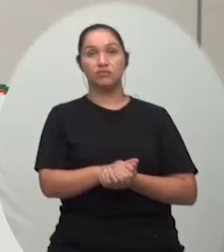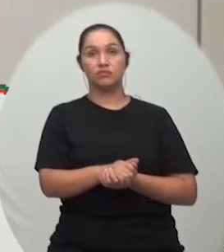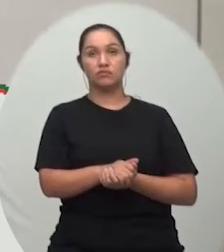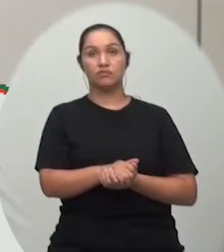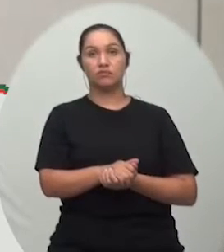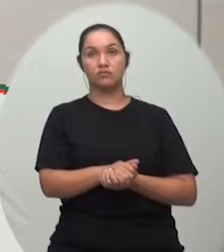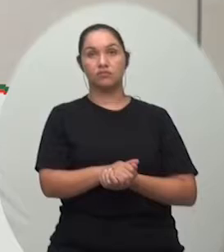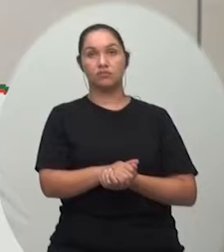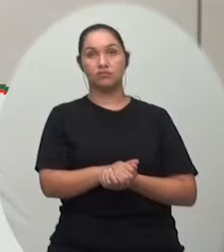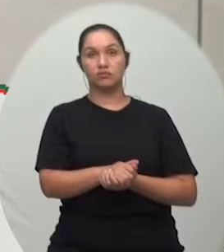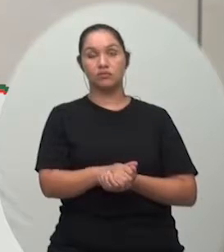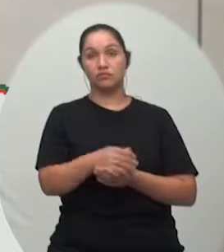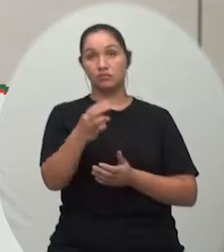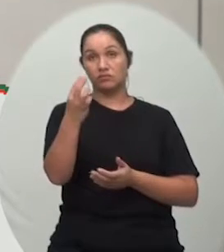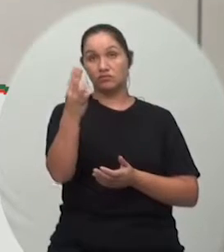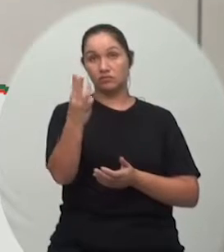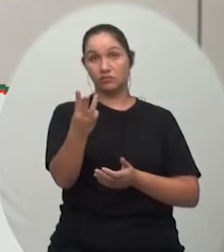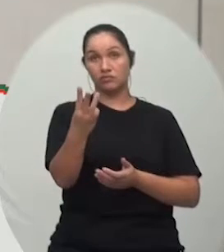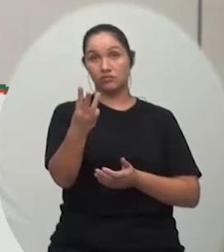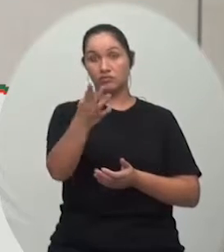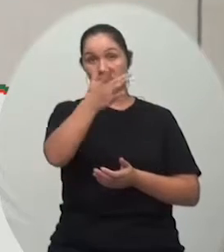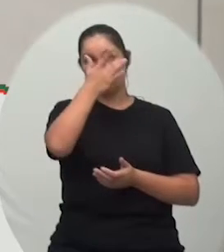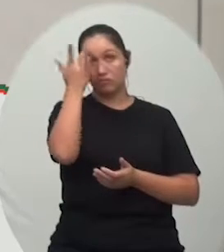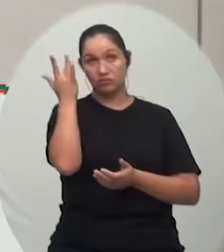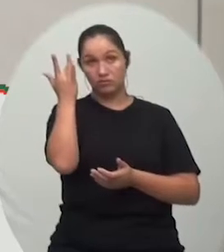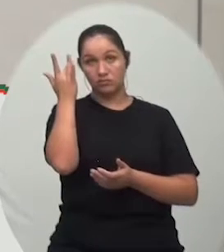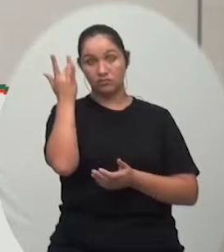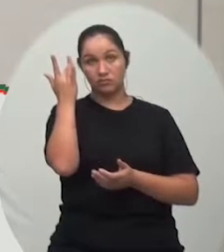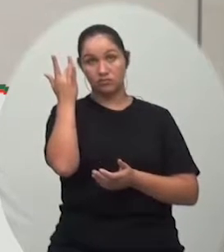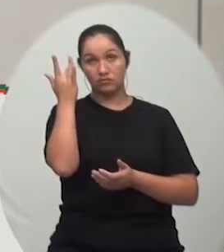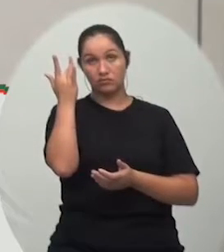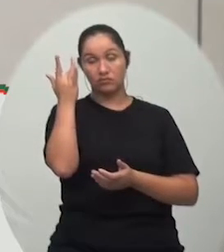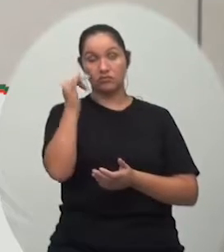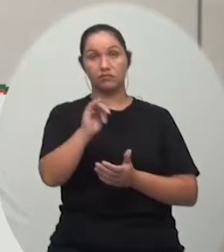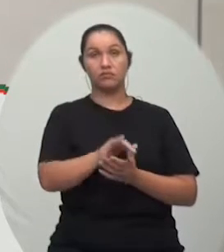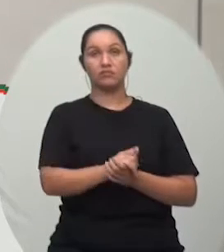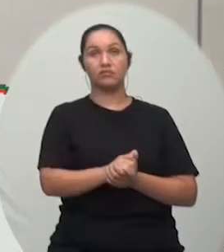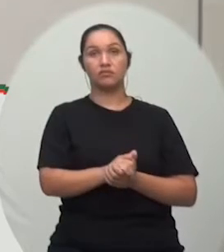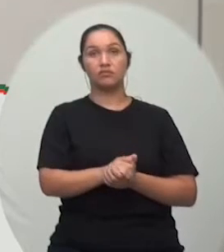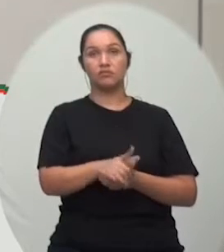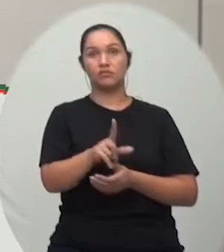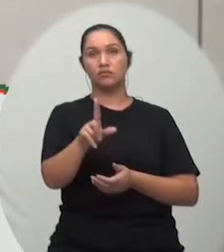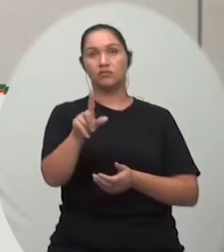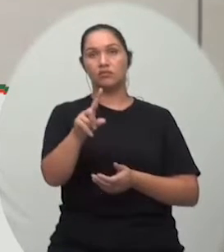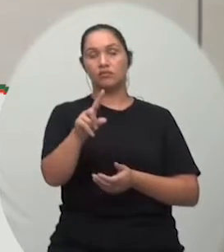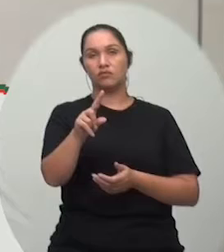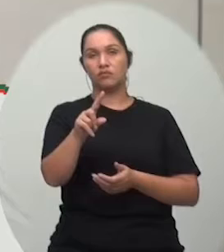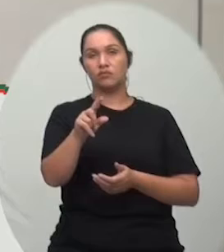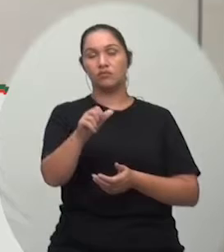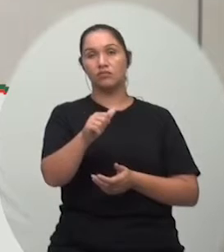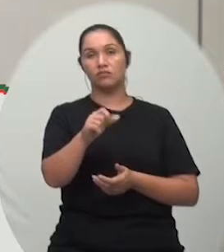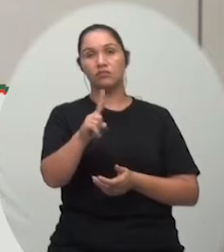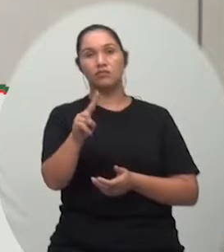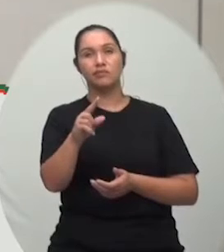por três indivíduos da família, que o município aporta para essas famílias cerca de R$ 114,00,